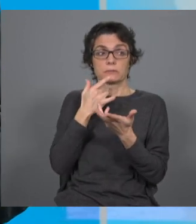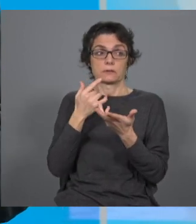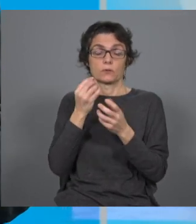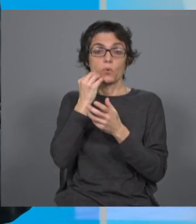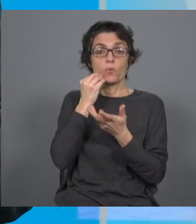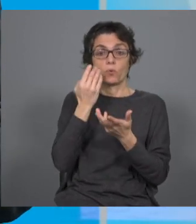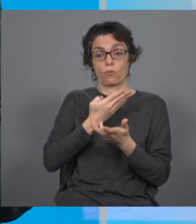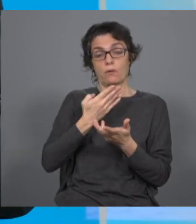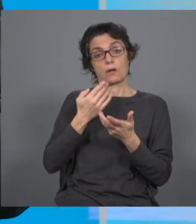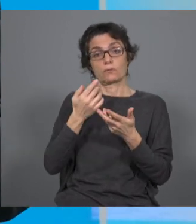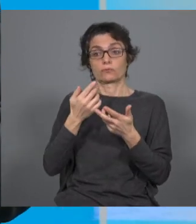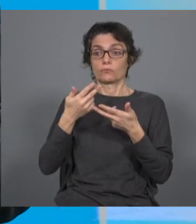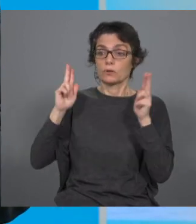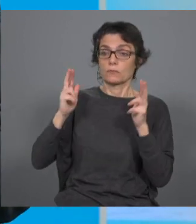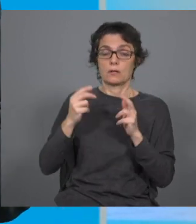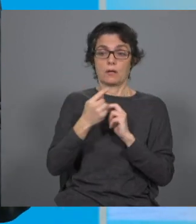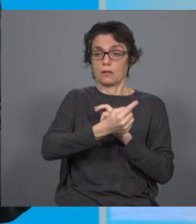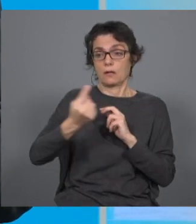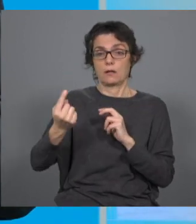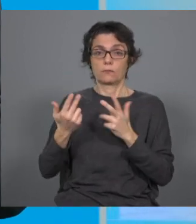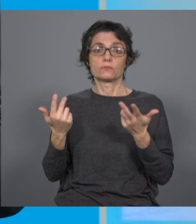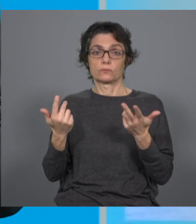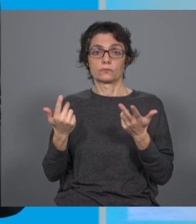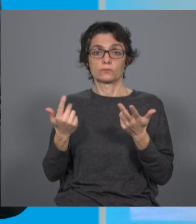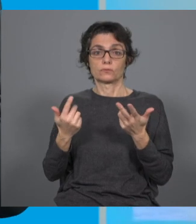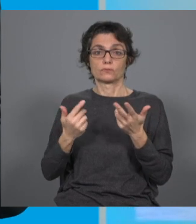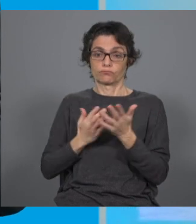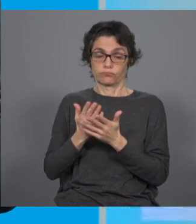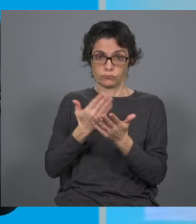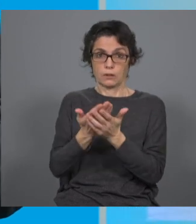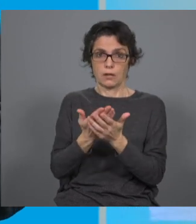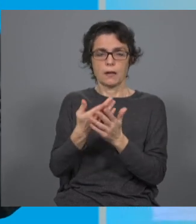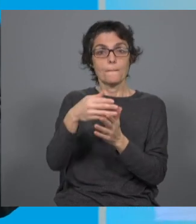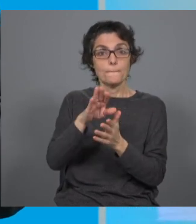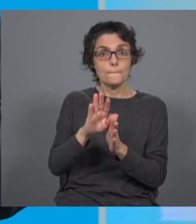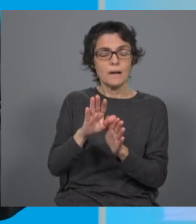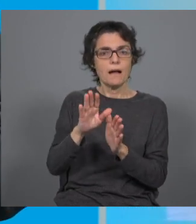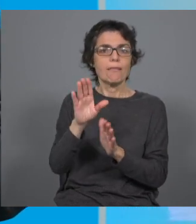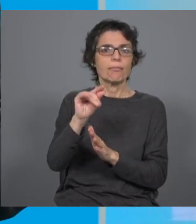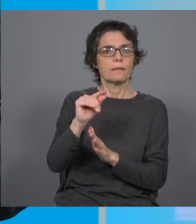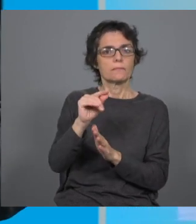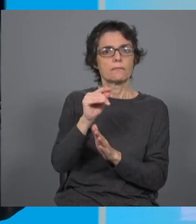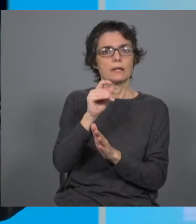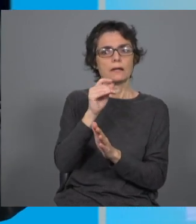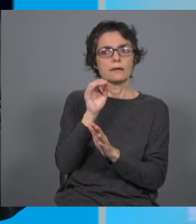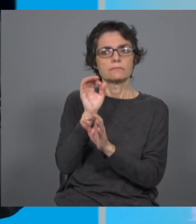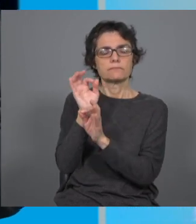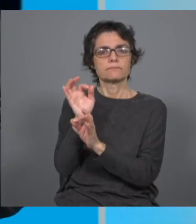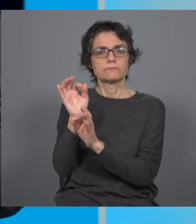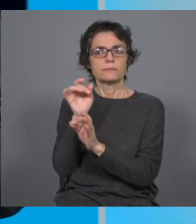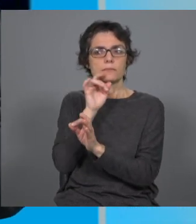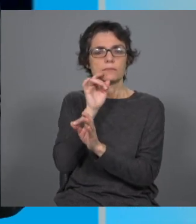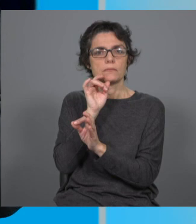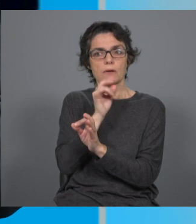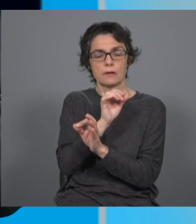do indivíduo, o direito à liberdade, mas também, ao mesmo tempo, proteger aquilo que é o bem comum, os interesses coletivos. E quando